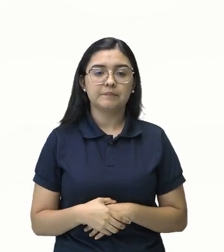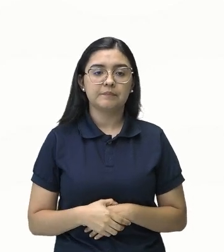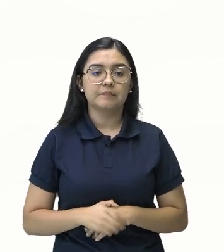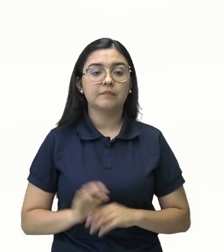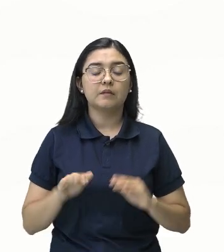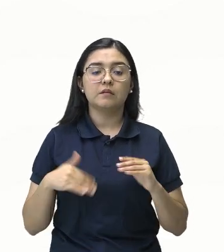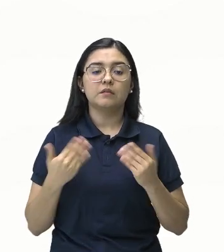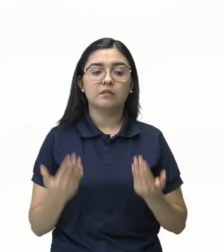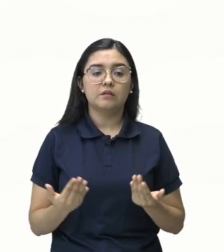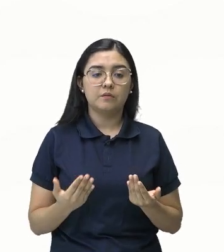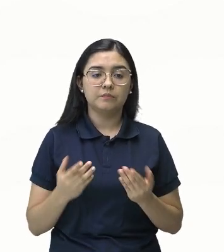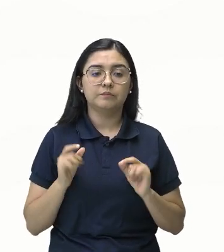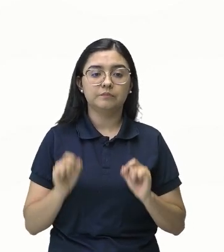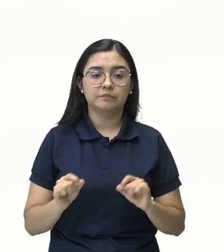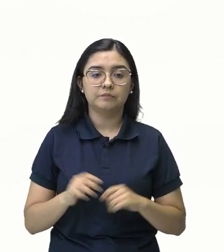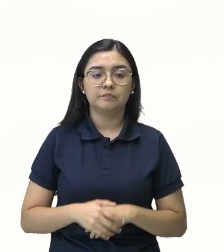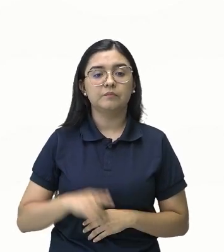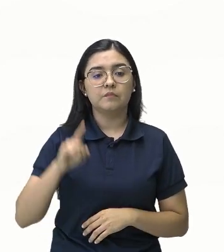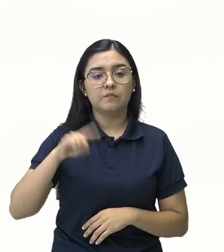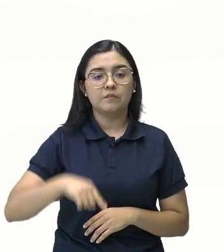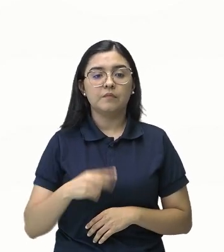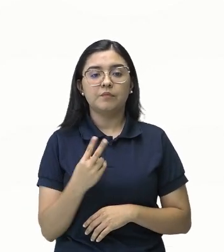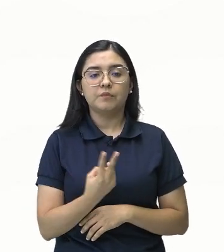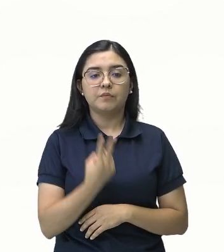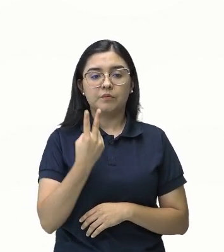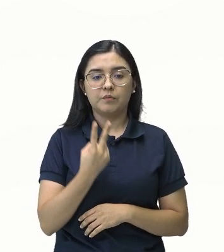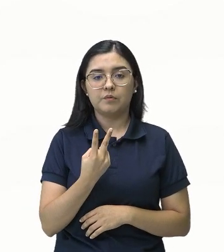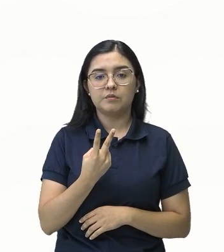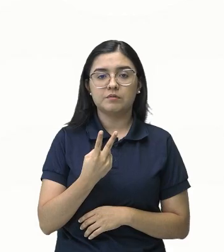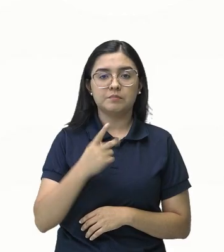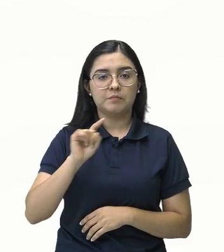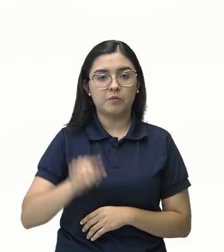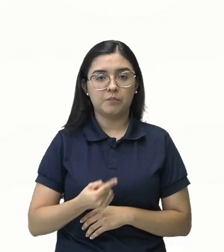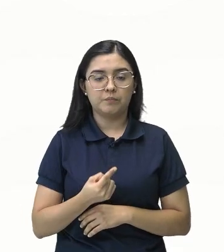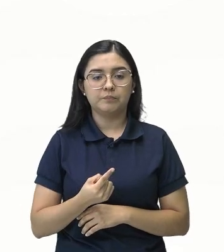vai ser 2000.